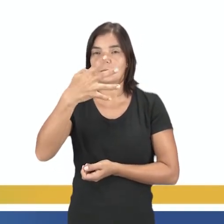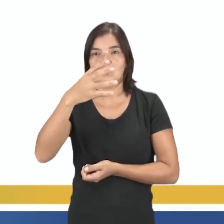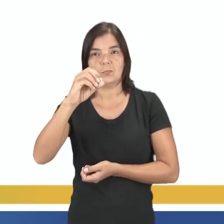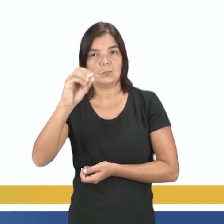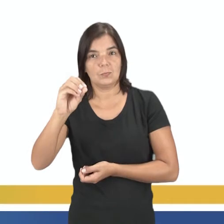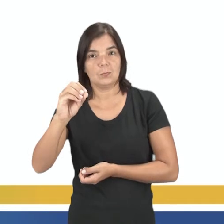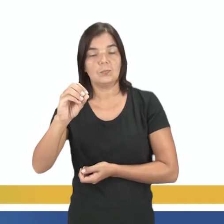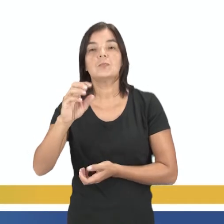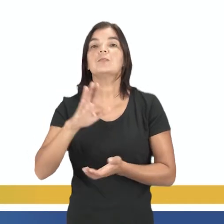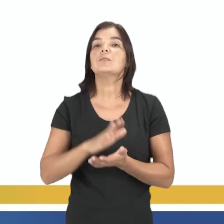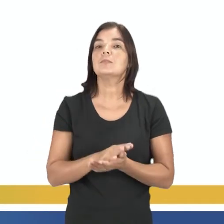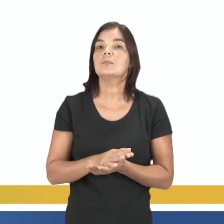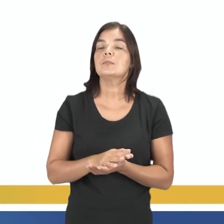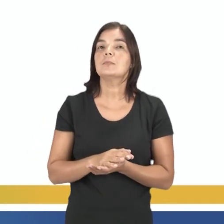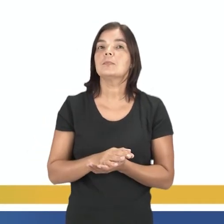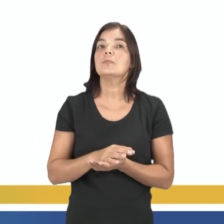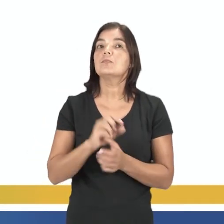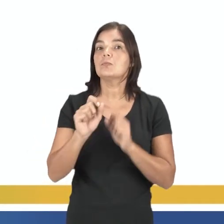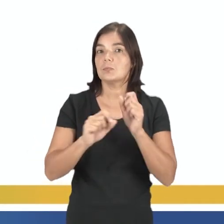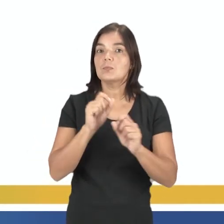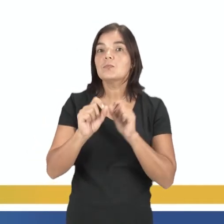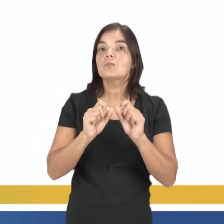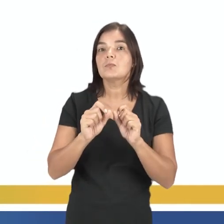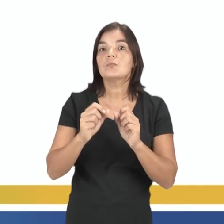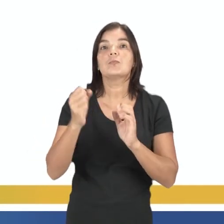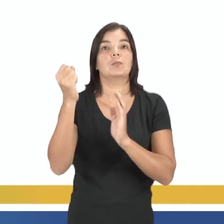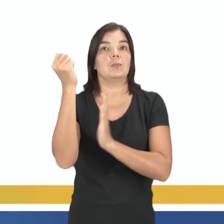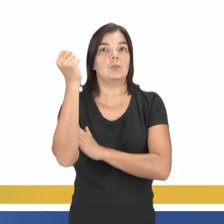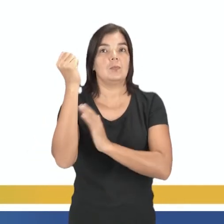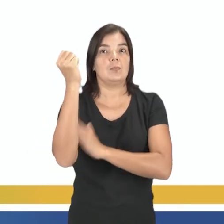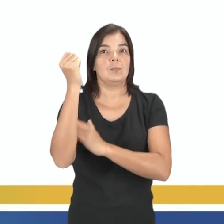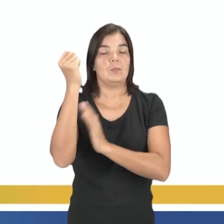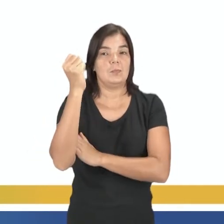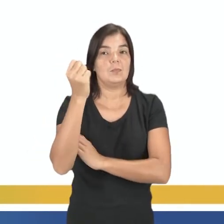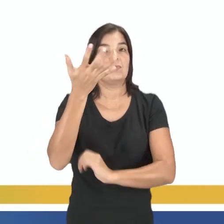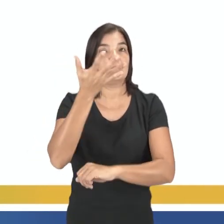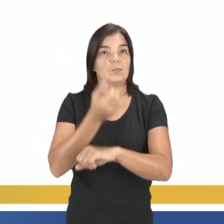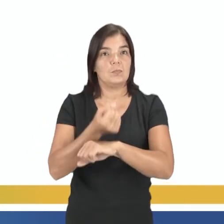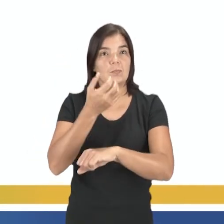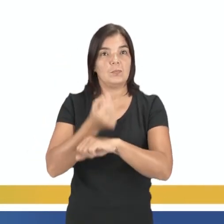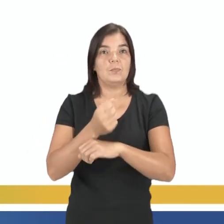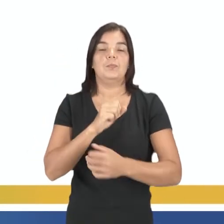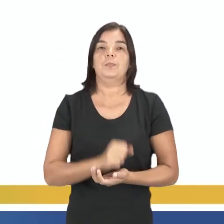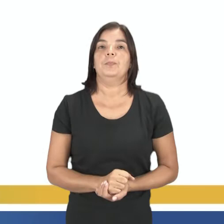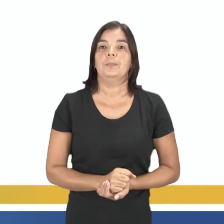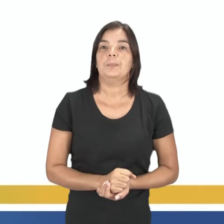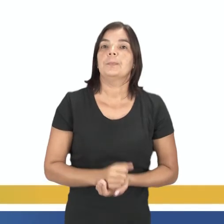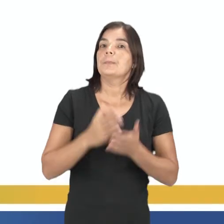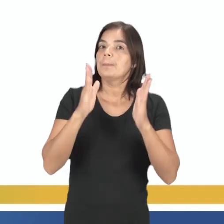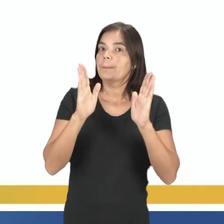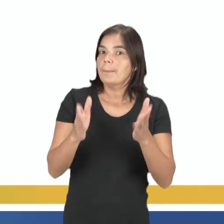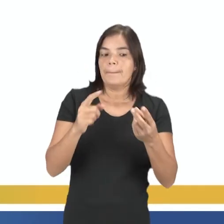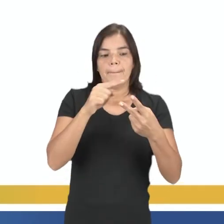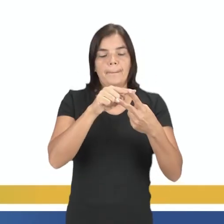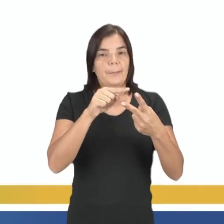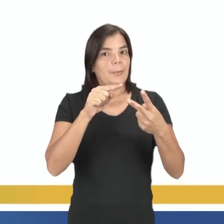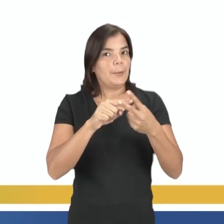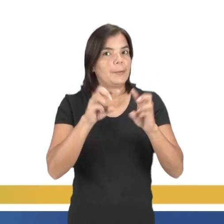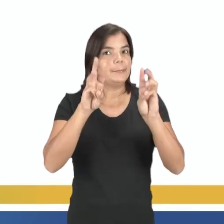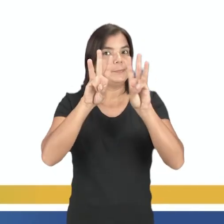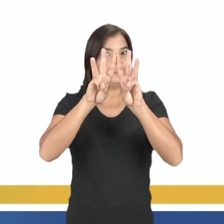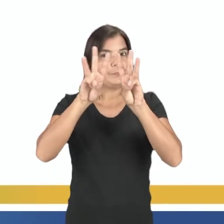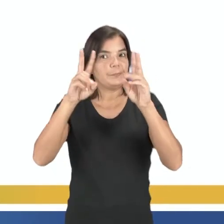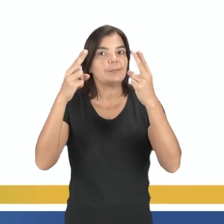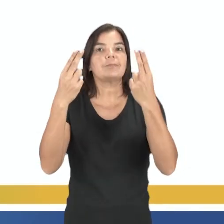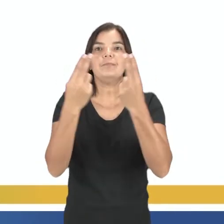384.400 quilômetros, ele pede para determinar a força exercida entre elas. Então, aqui é aquele caso que a gente tem duas massas, você